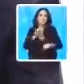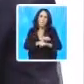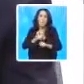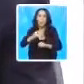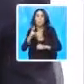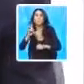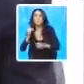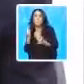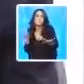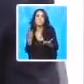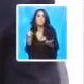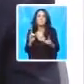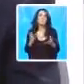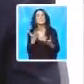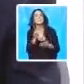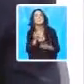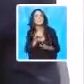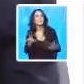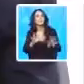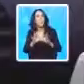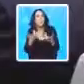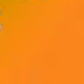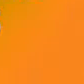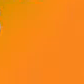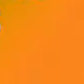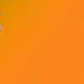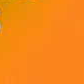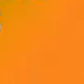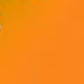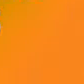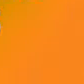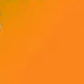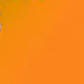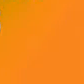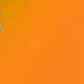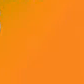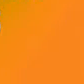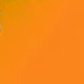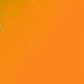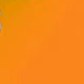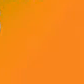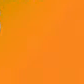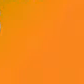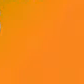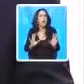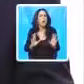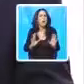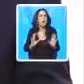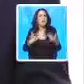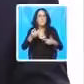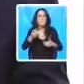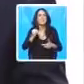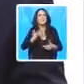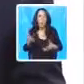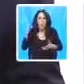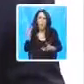ou porque têm simplesmente uma situação de desemprego. O PSD tem obrigação de ganhar estas eleições. O PSD